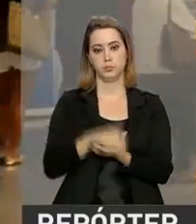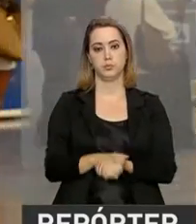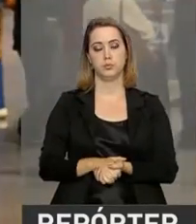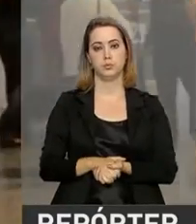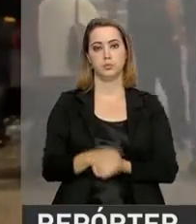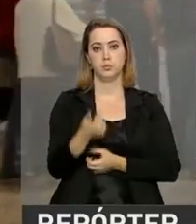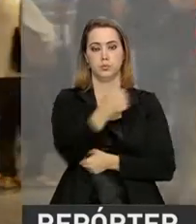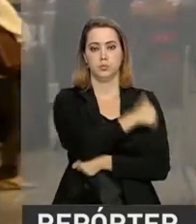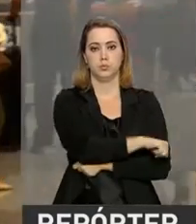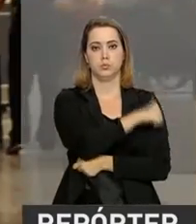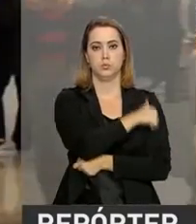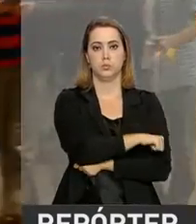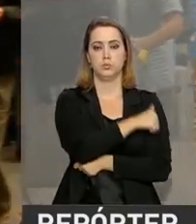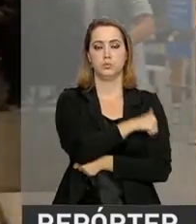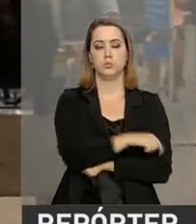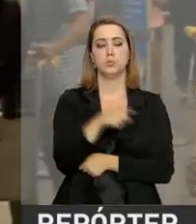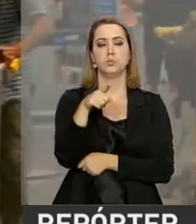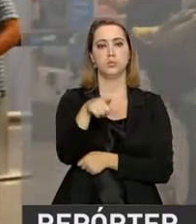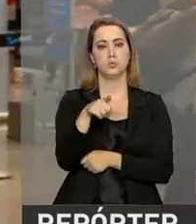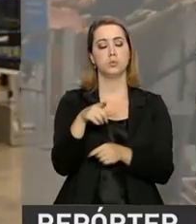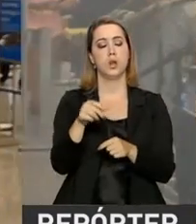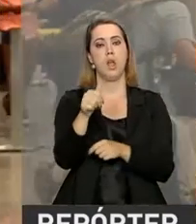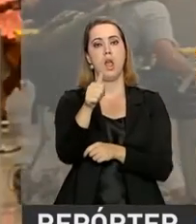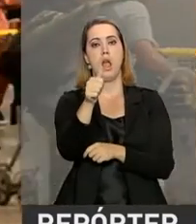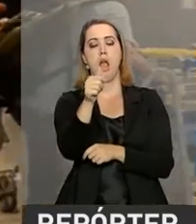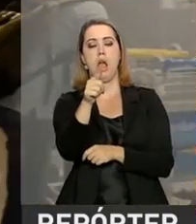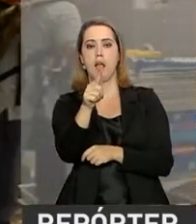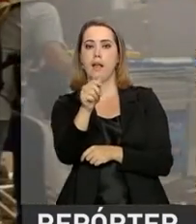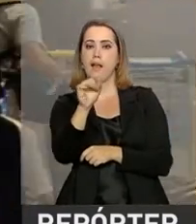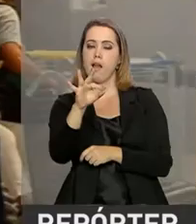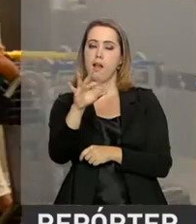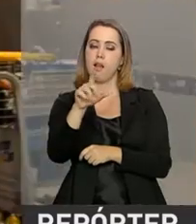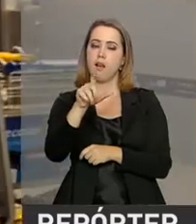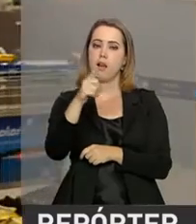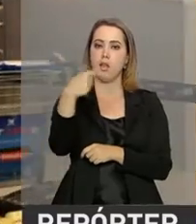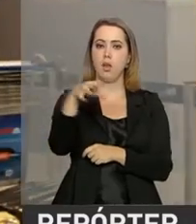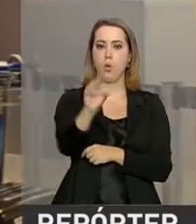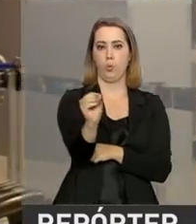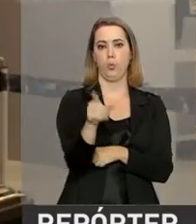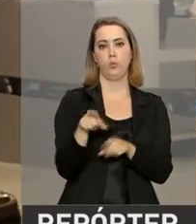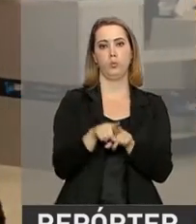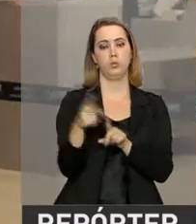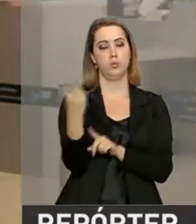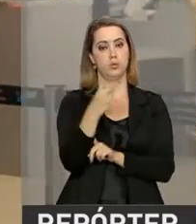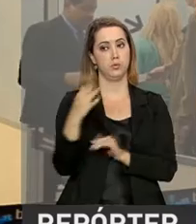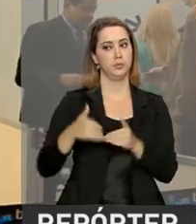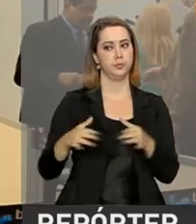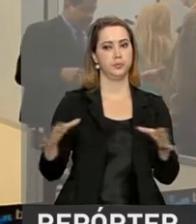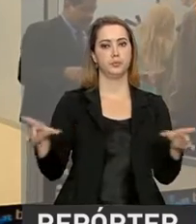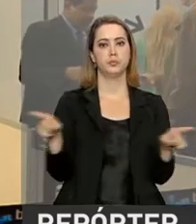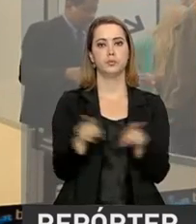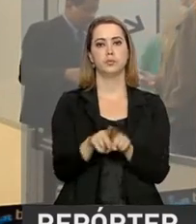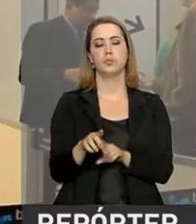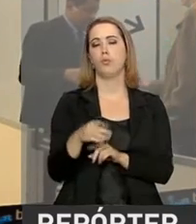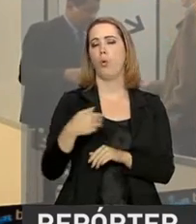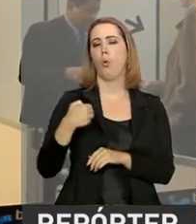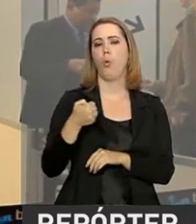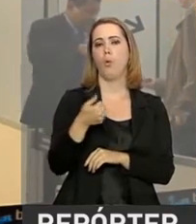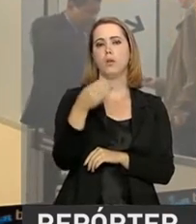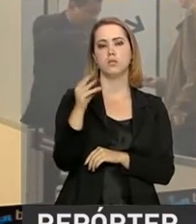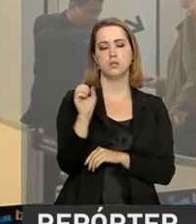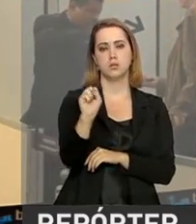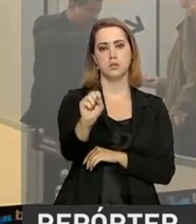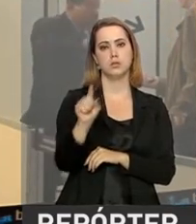O Aeroporto Internacional do Rio de Janeiro, o Galeão, é o segundo maior do país em voos internacionais. São cerca de 8